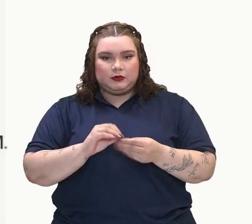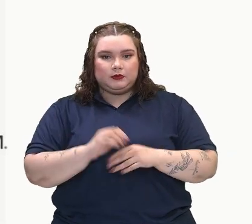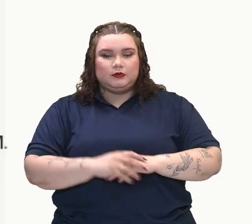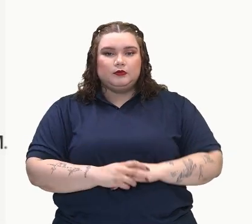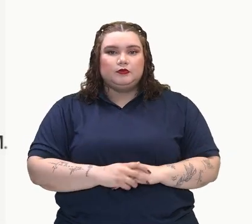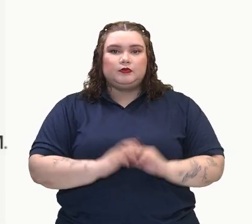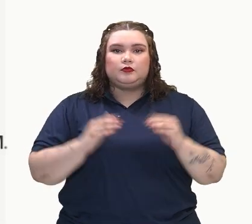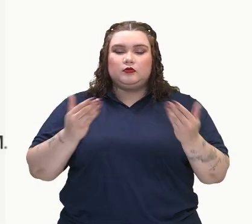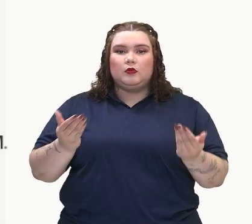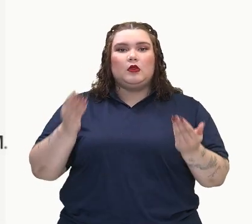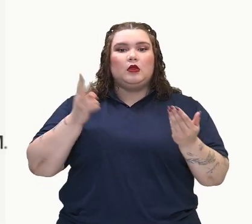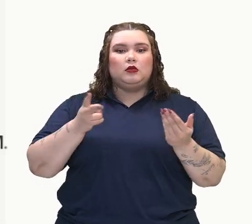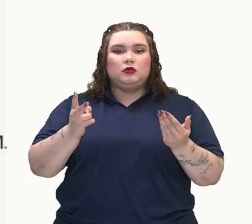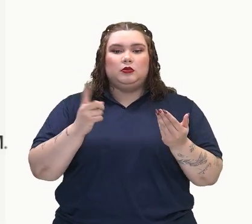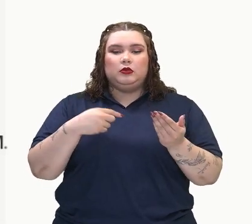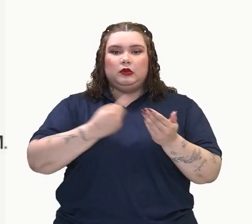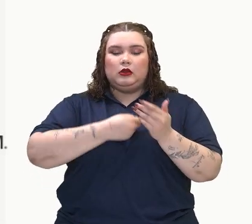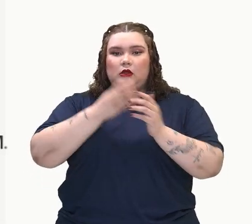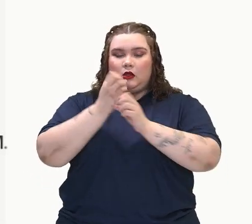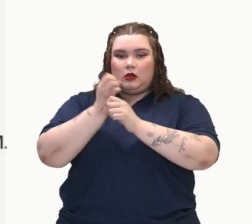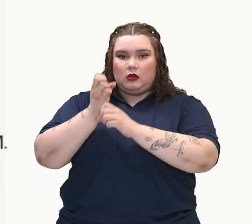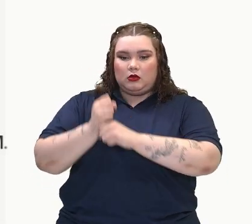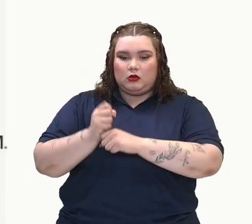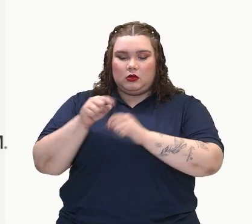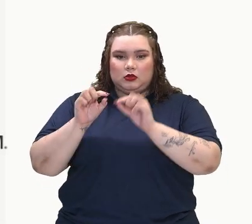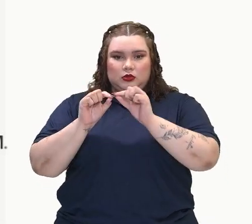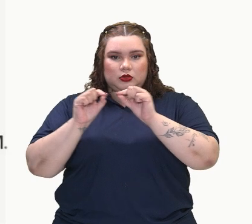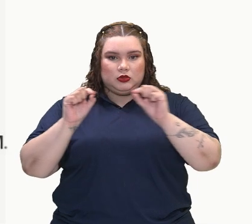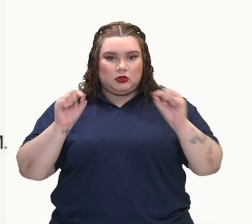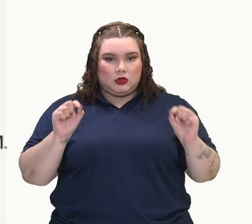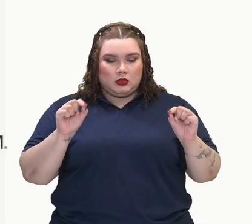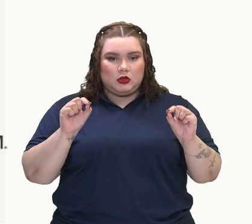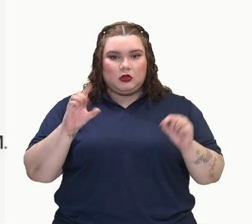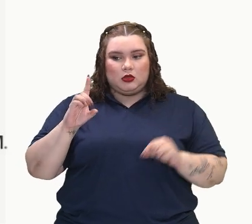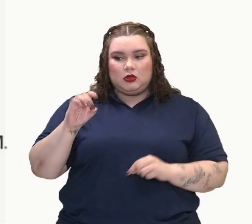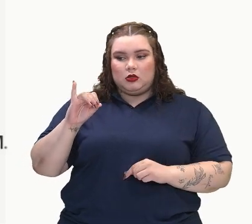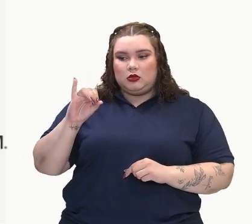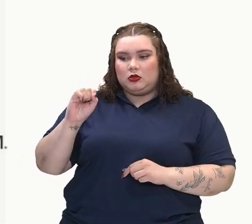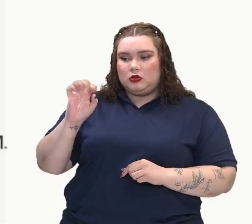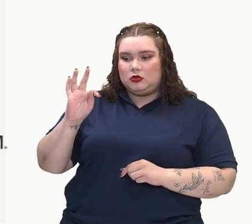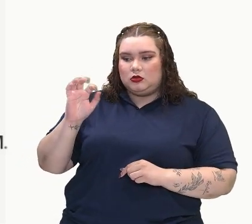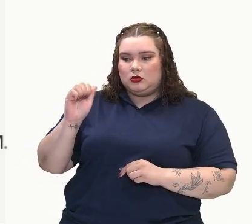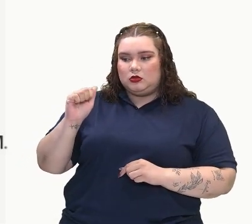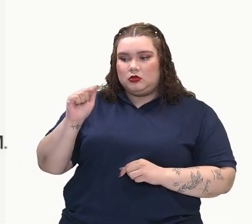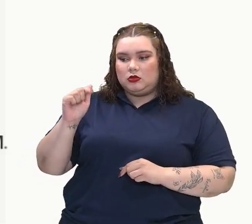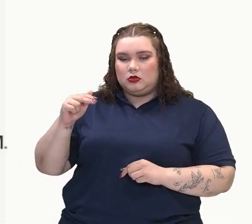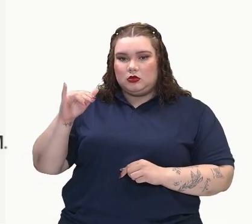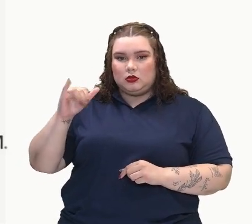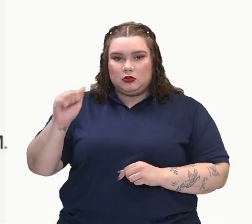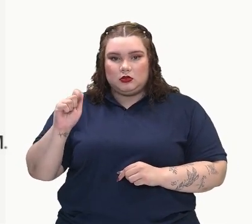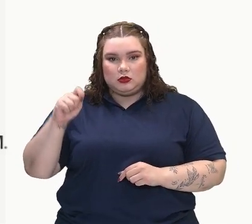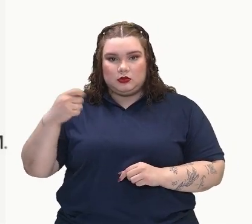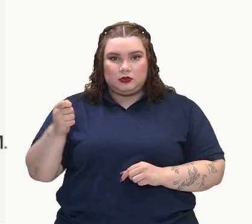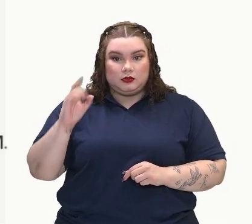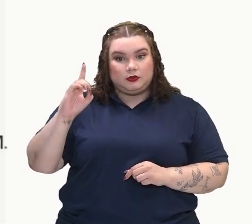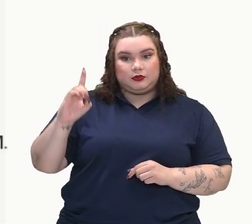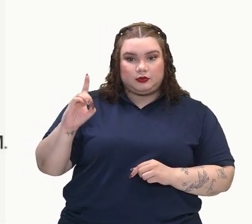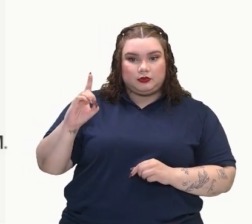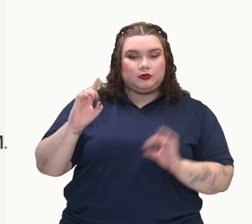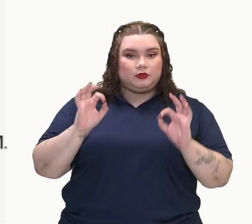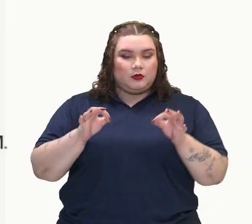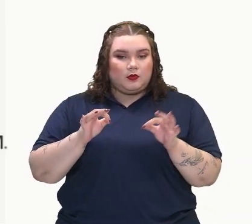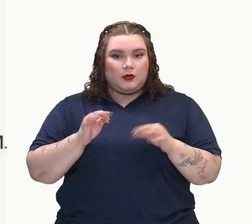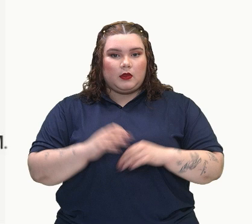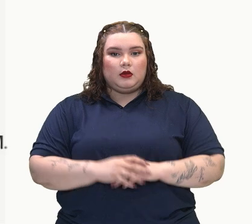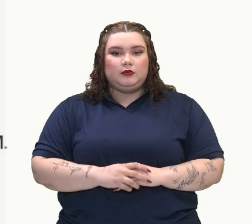nós pegarmos e calcularmos a distância entre os centros, no caso aqui nós vamos ter C1, que é essa circunferência maior aqui,